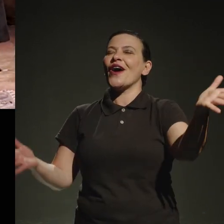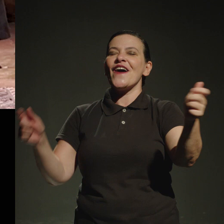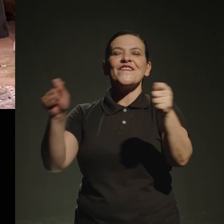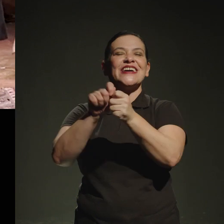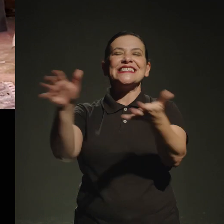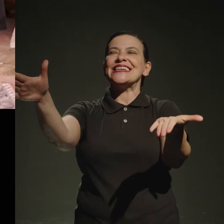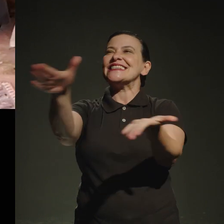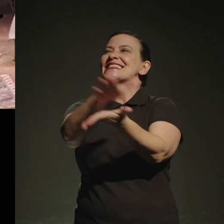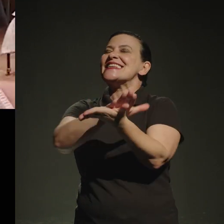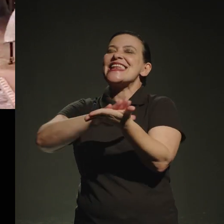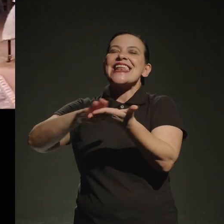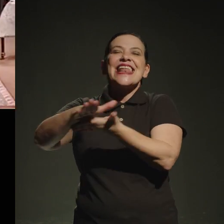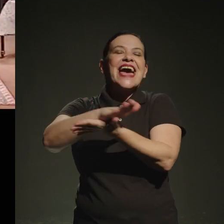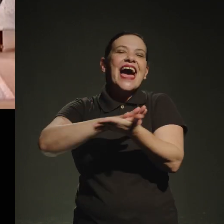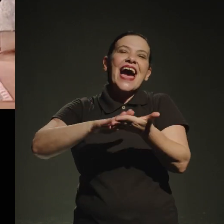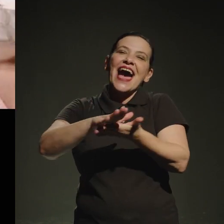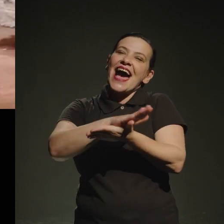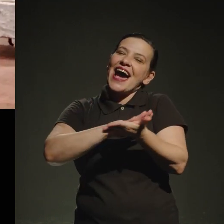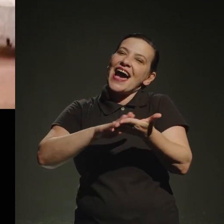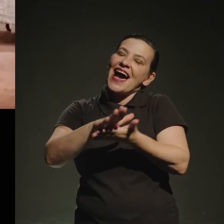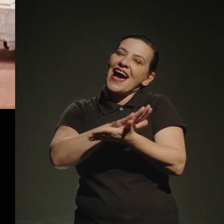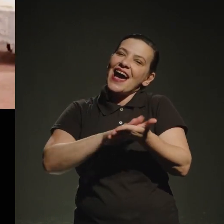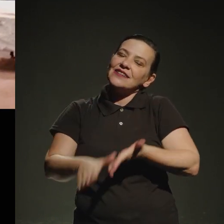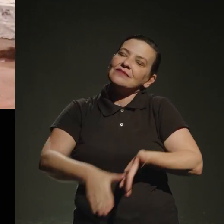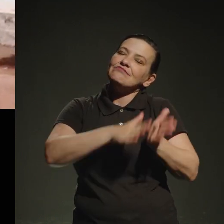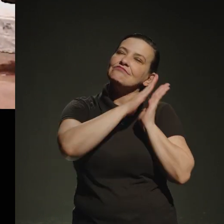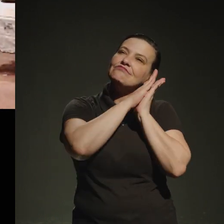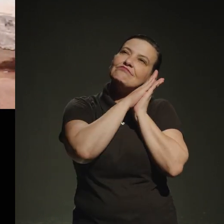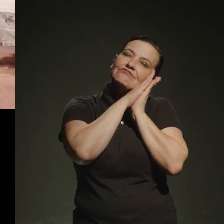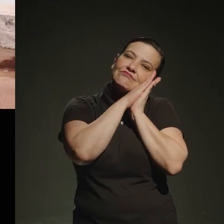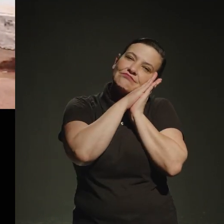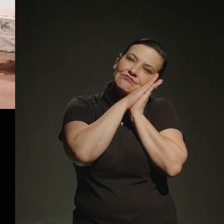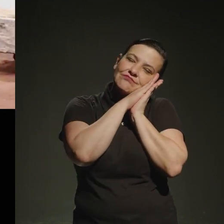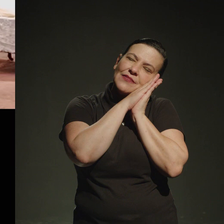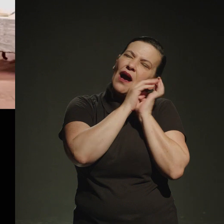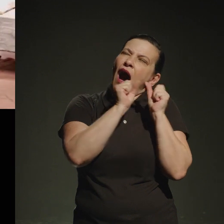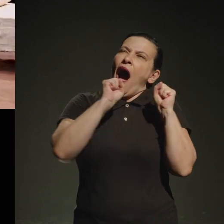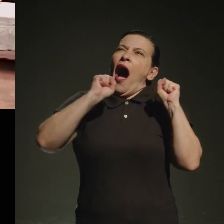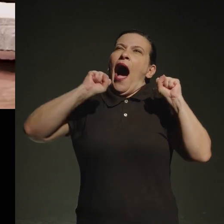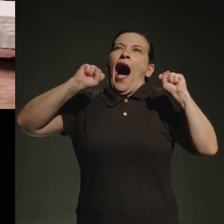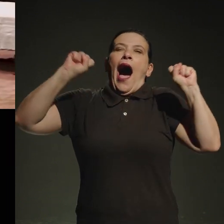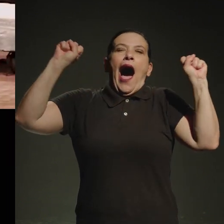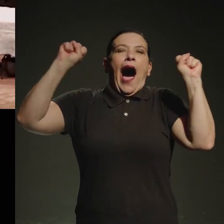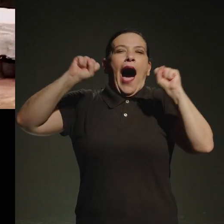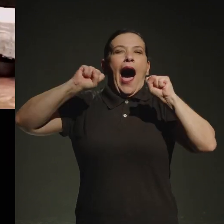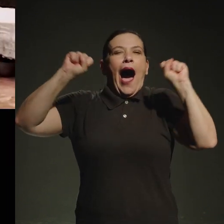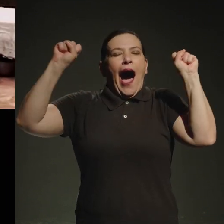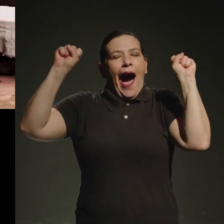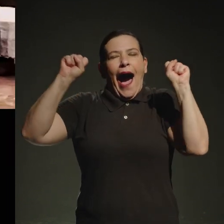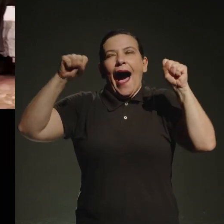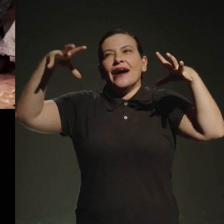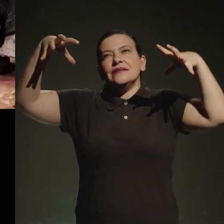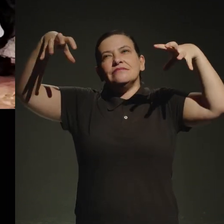sozinho. Dormir, sonhar, como era mesmo? Ai, tão, tão cansado. Só